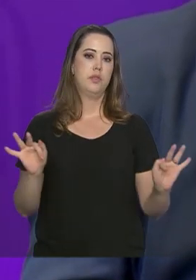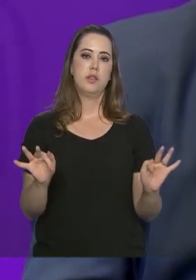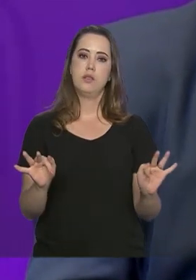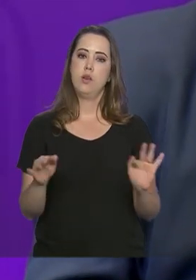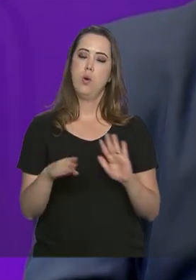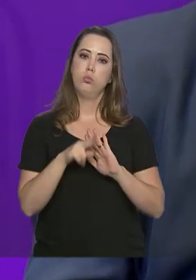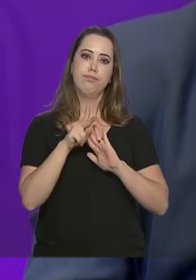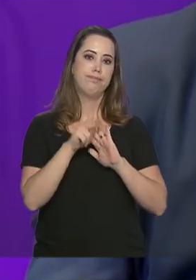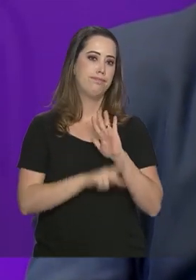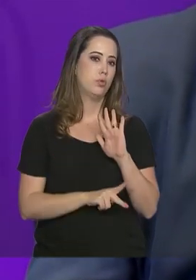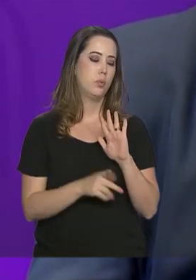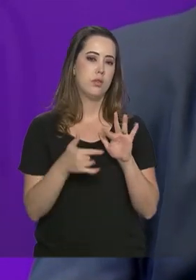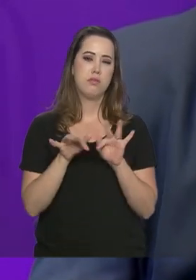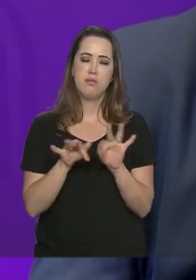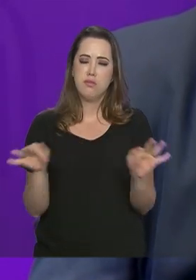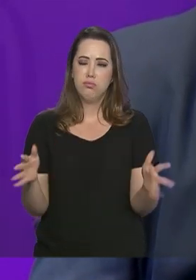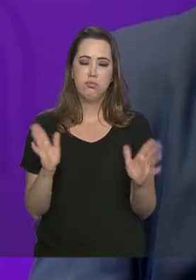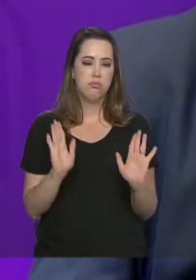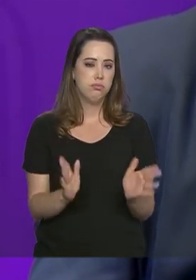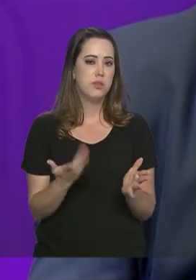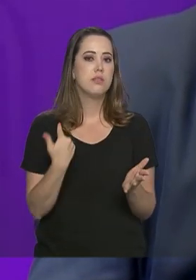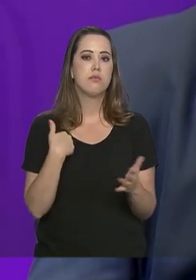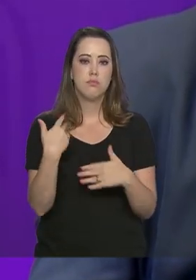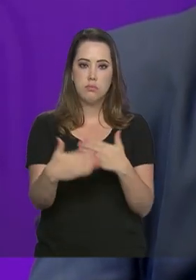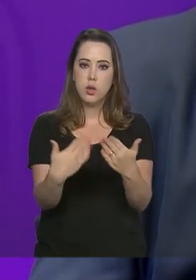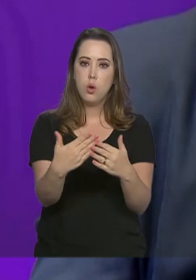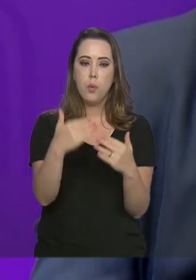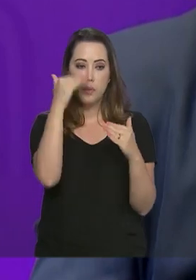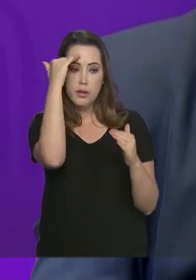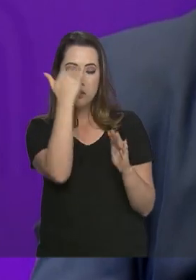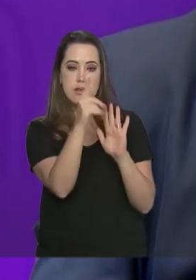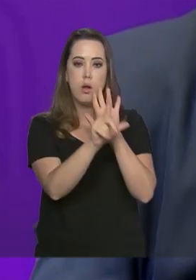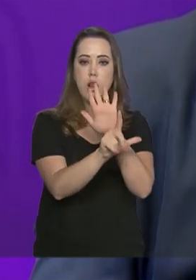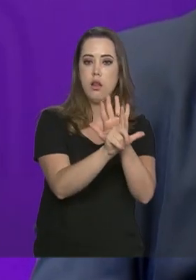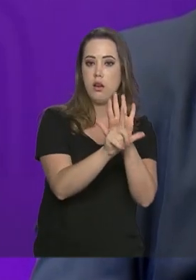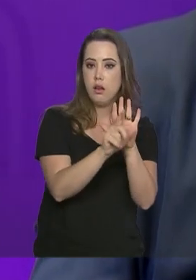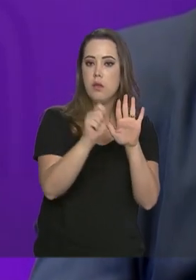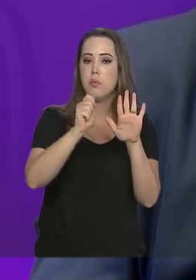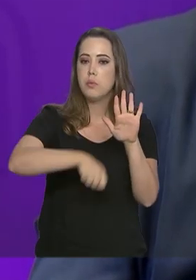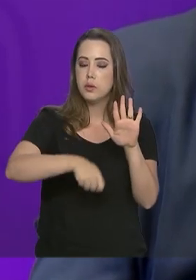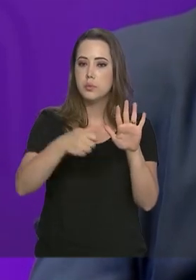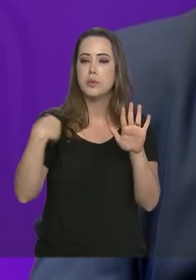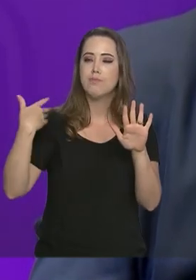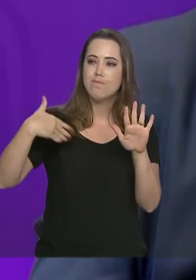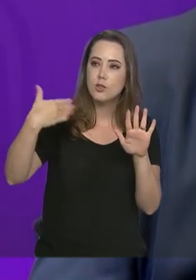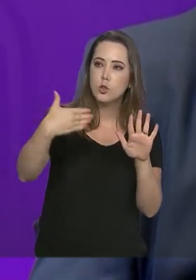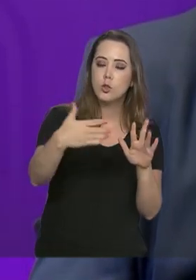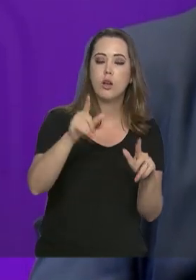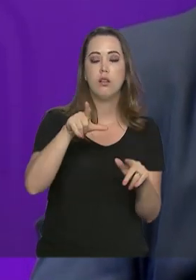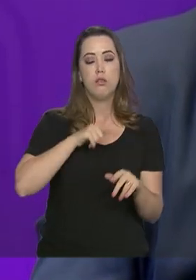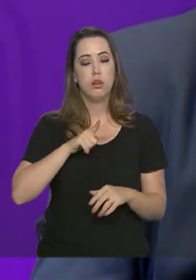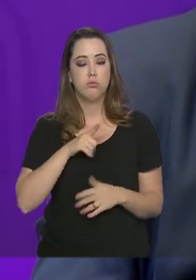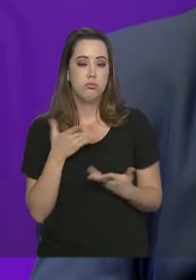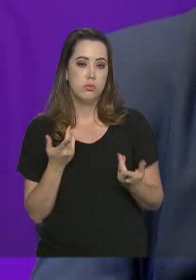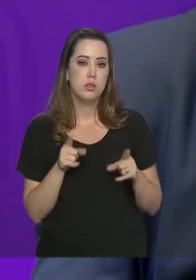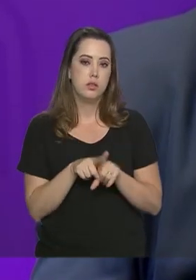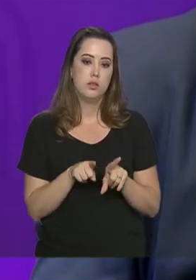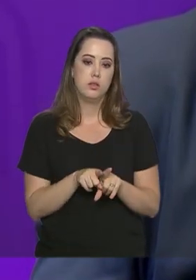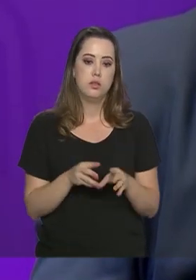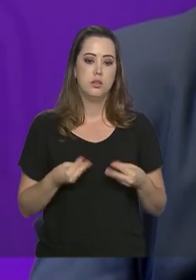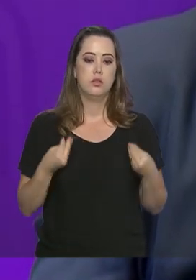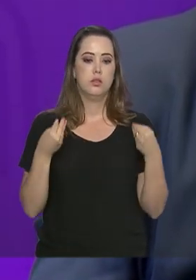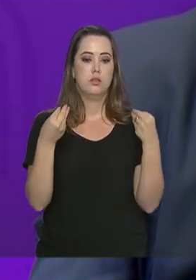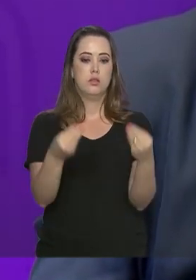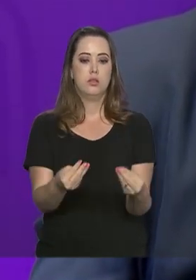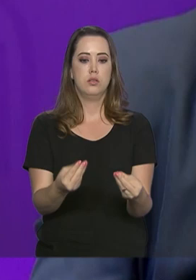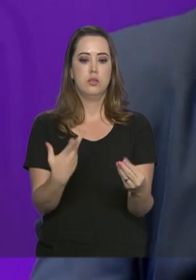processos, uma desburocratização dos seus atos, cumpra a legislação vigente que elas já têm que fazer, e que elas já têm que atender, e ainda estando